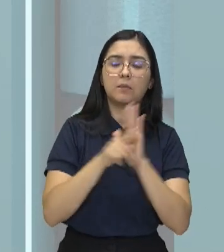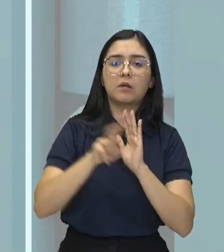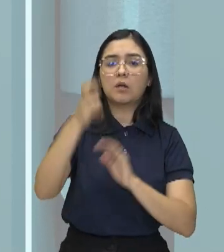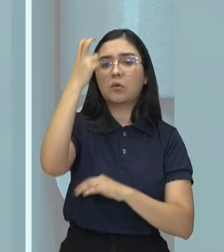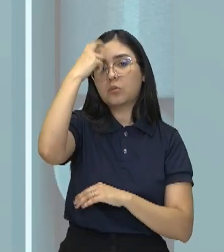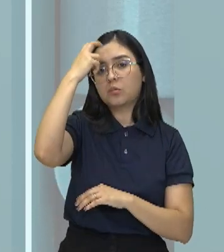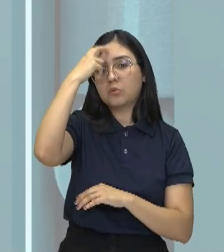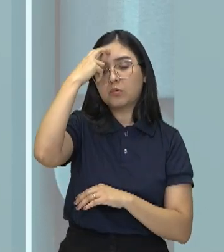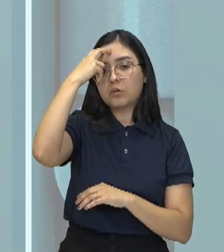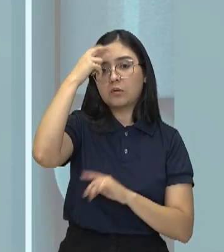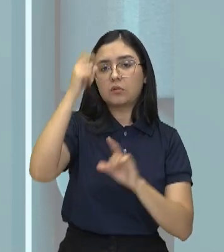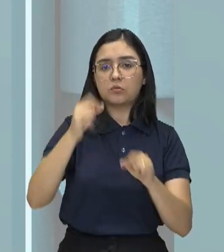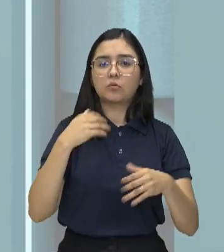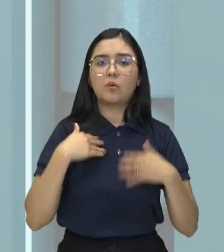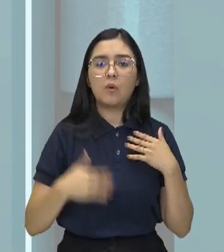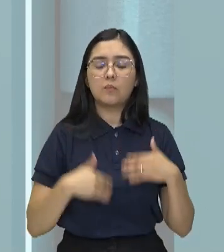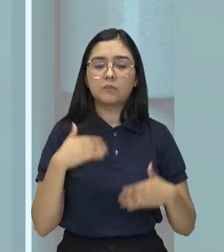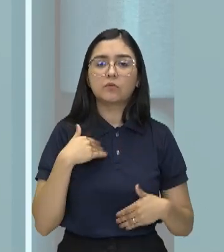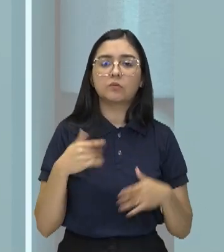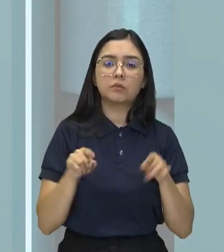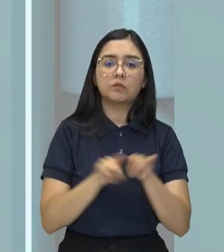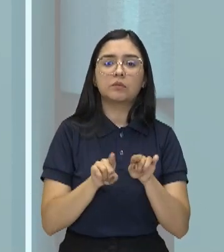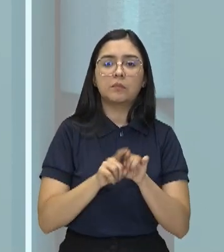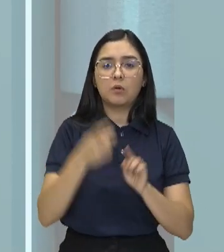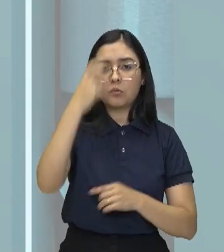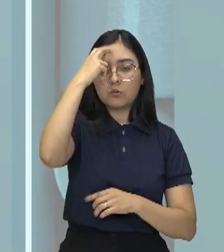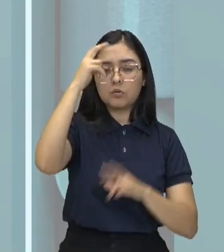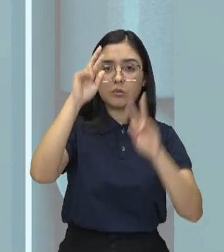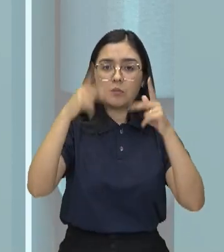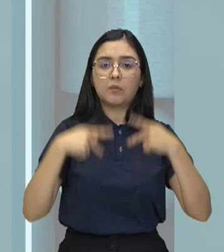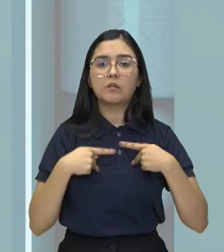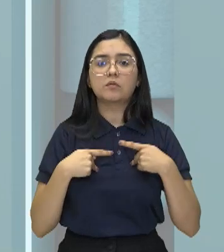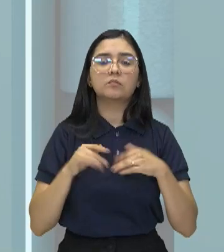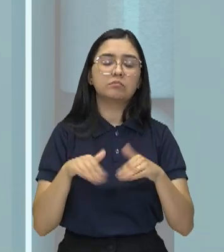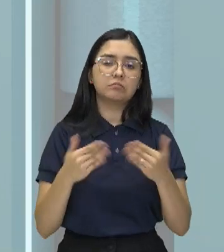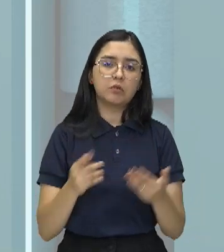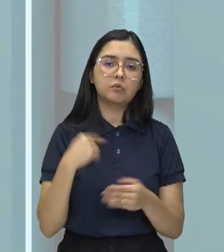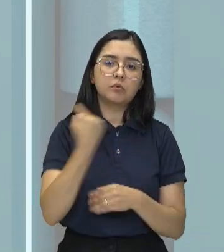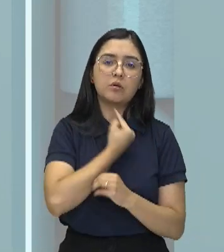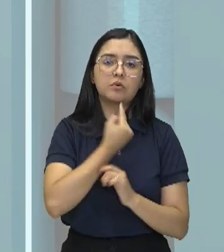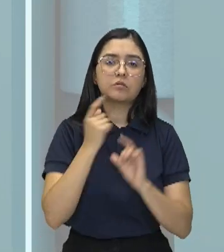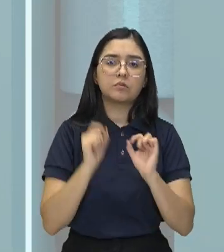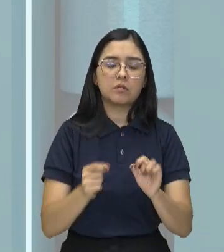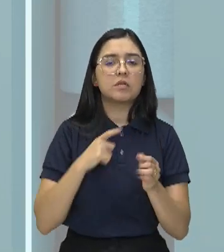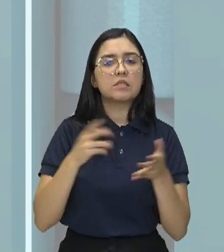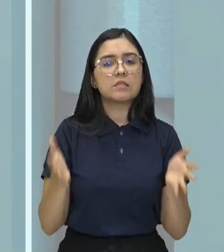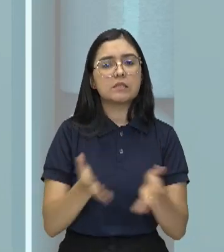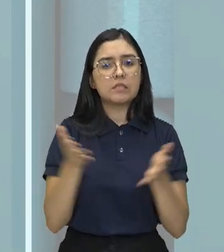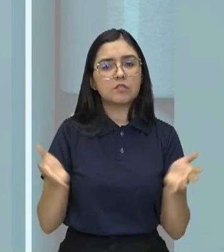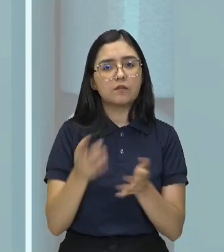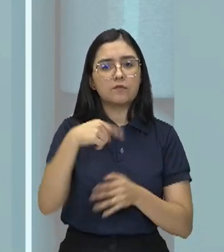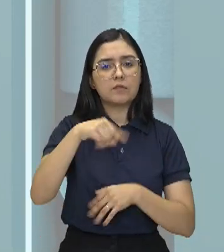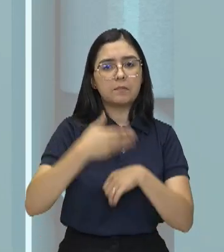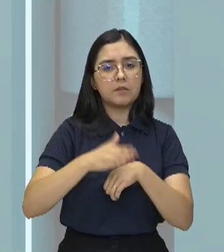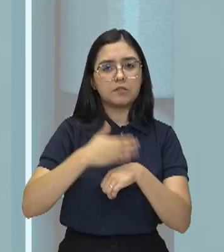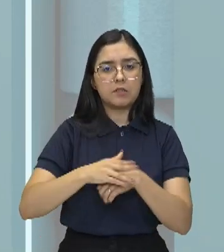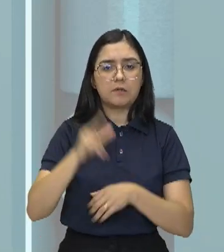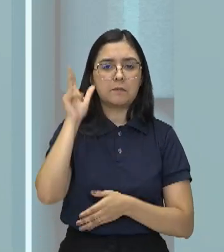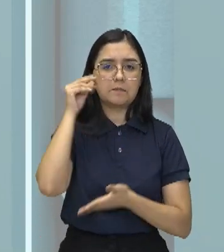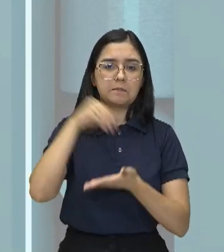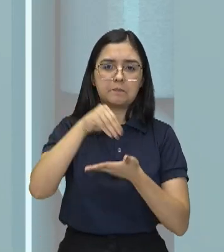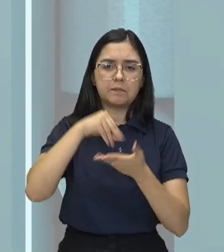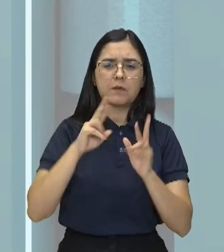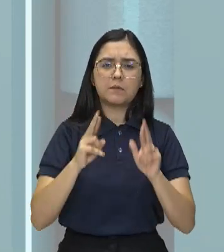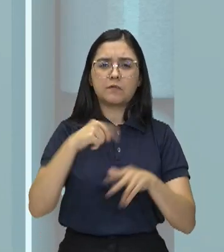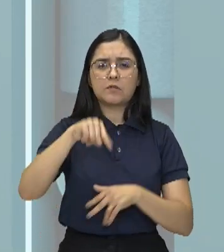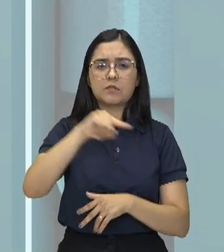cultura corporal e da cultura humana. Então, cabe a nós também incentivar a prática do xadrez. Espero que todos